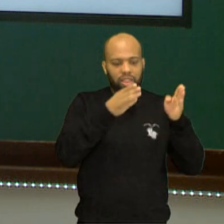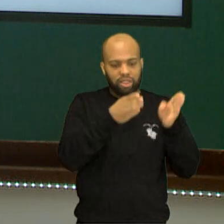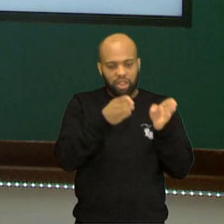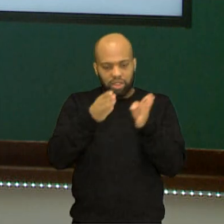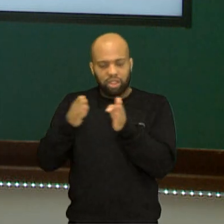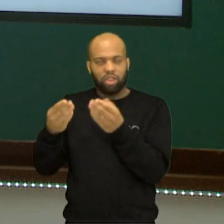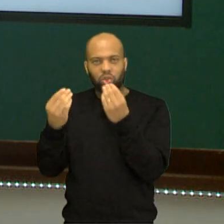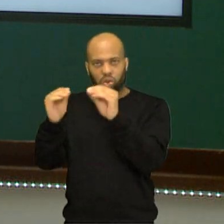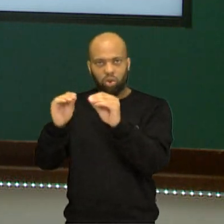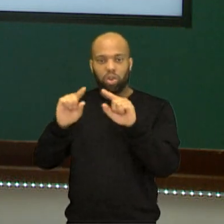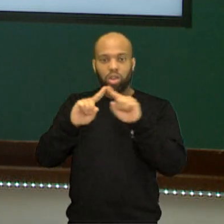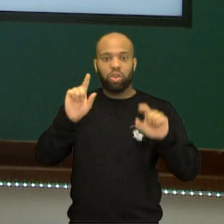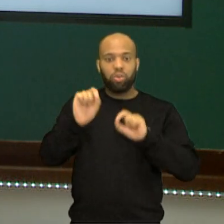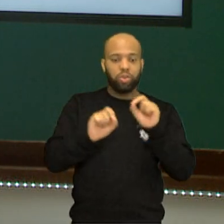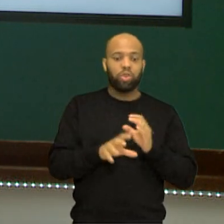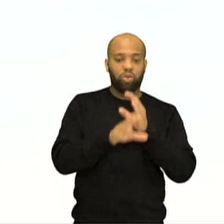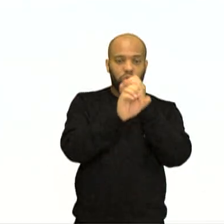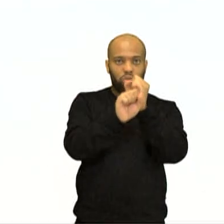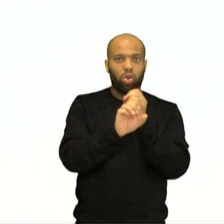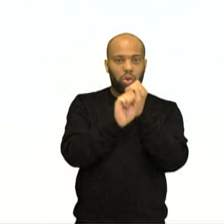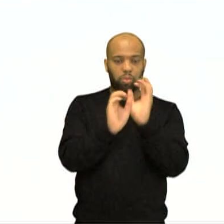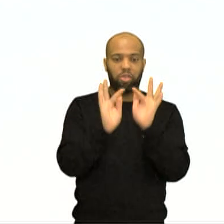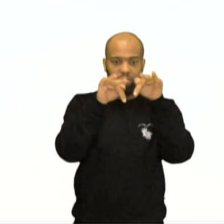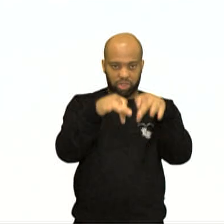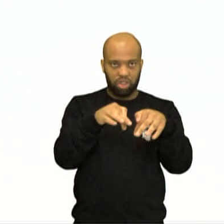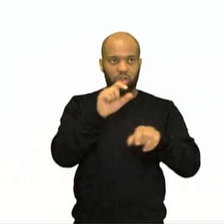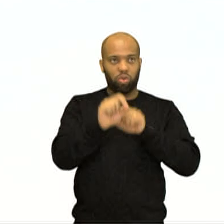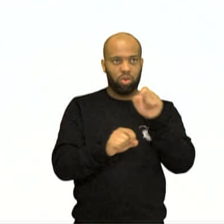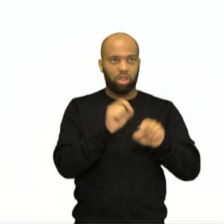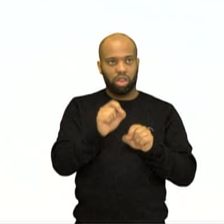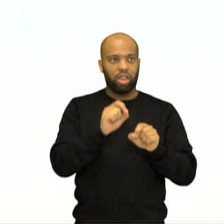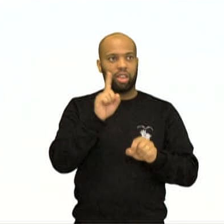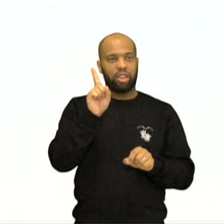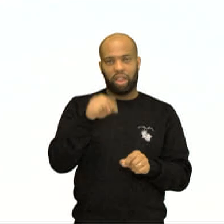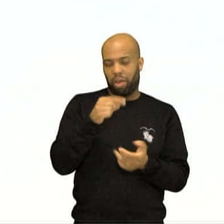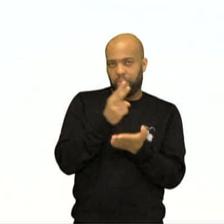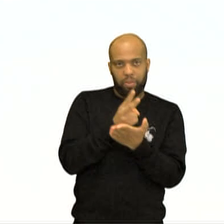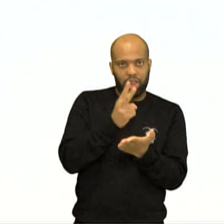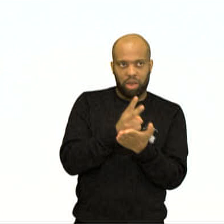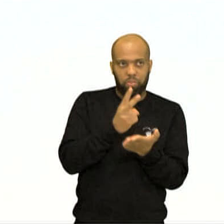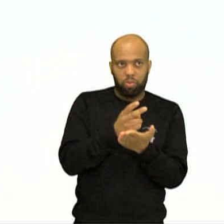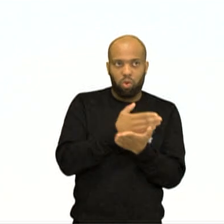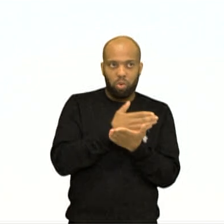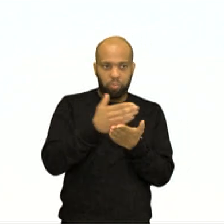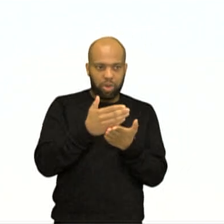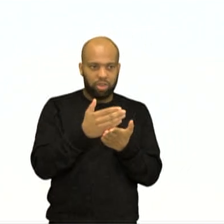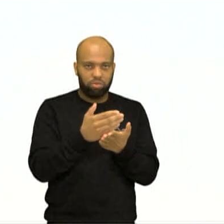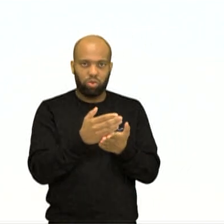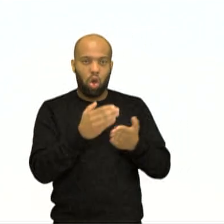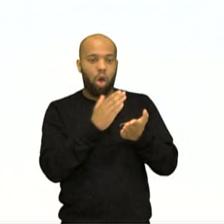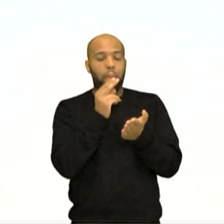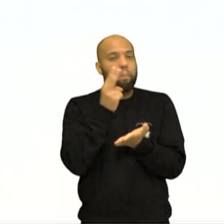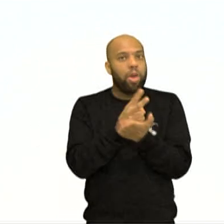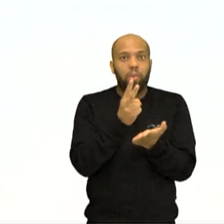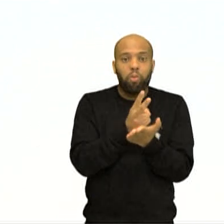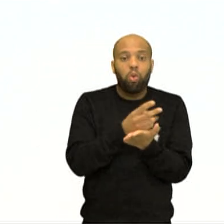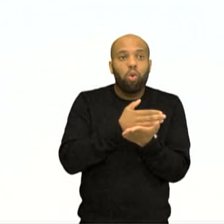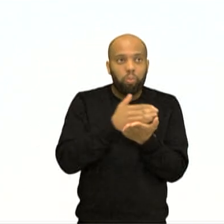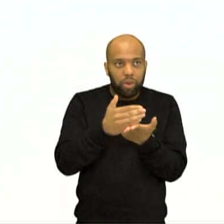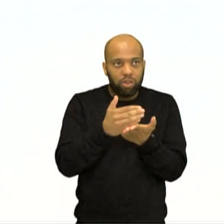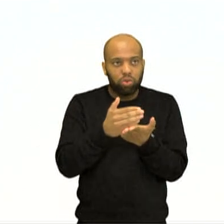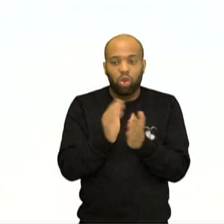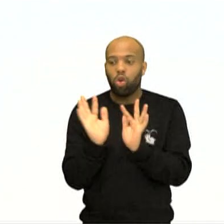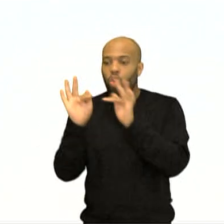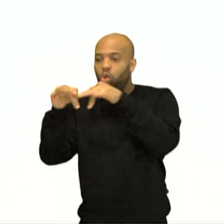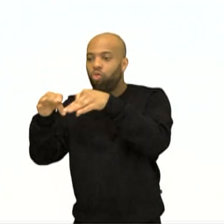vetor resultante tem a mesma origem do primeiro vetor e a sua extremidade coincide com o último